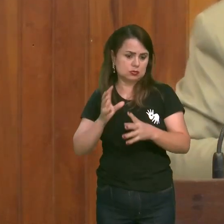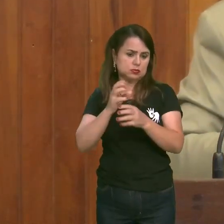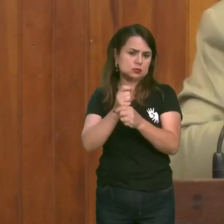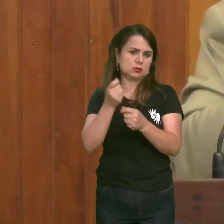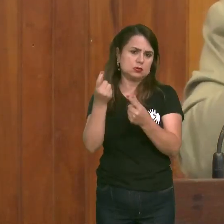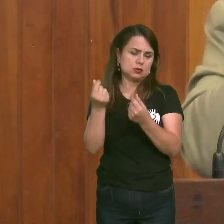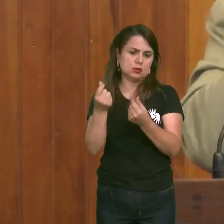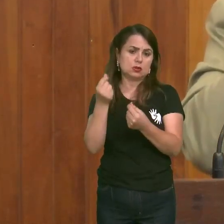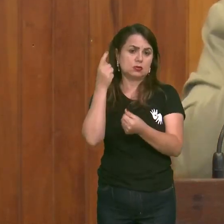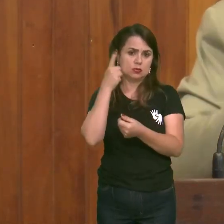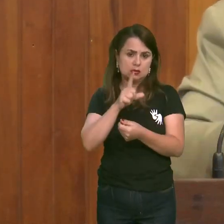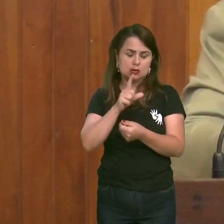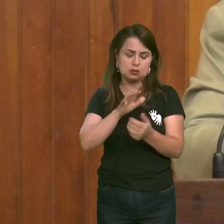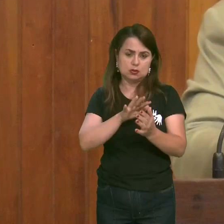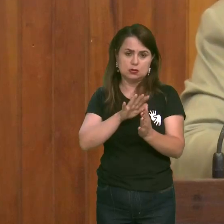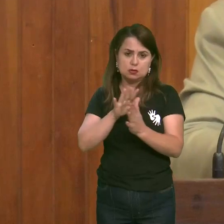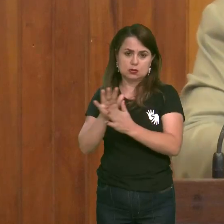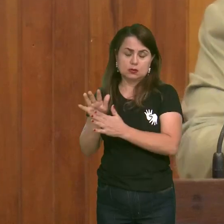pelado